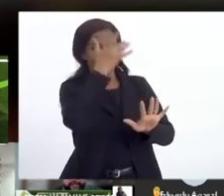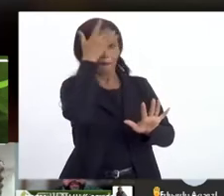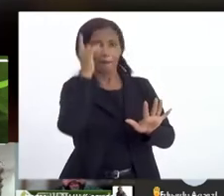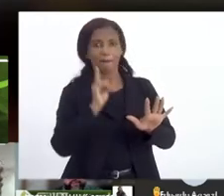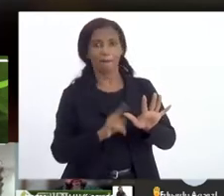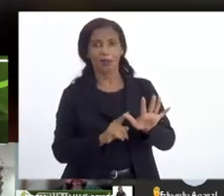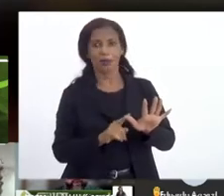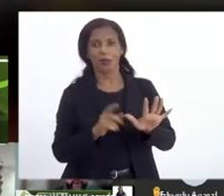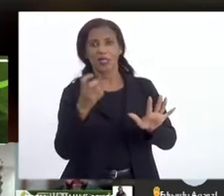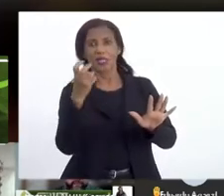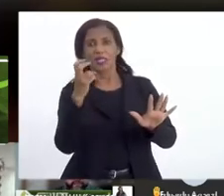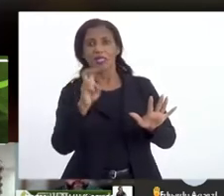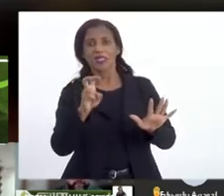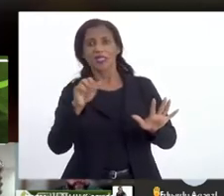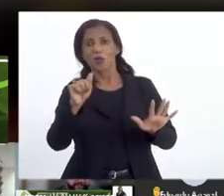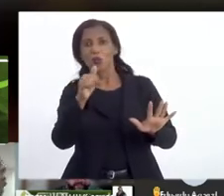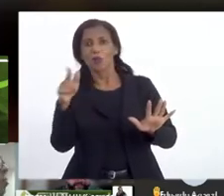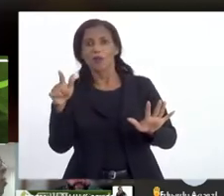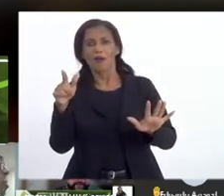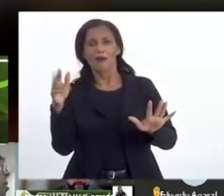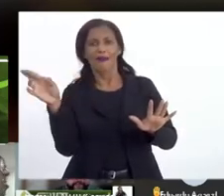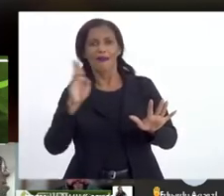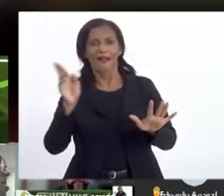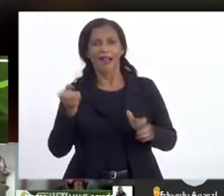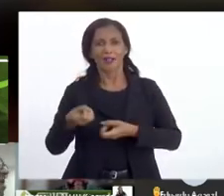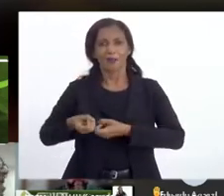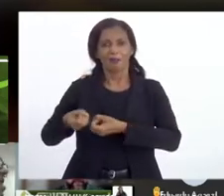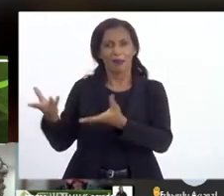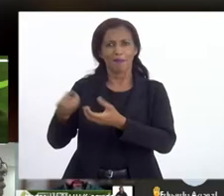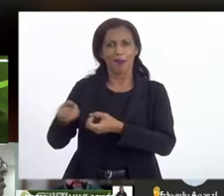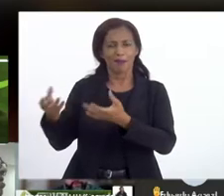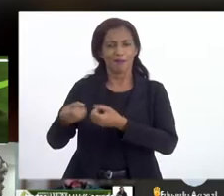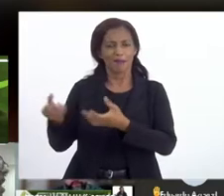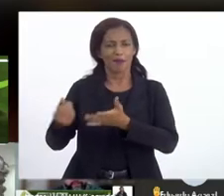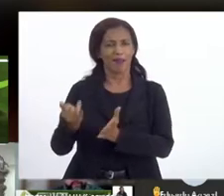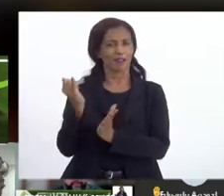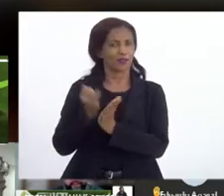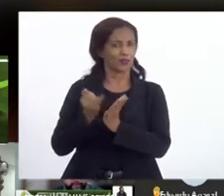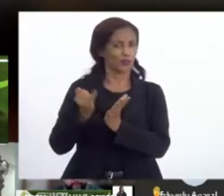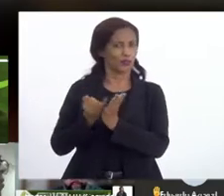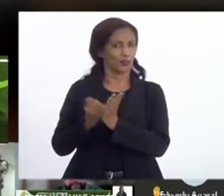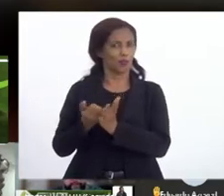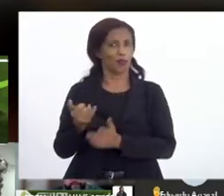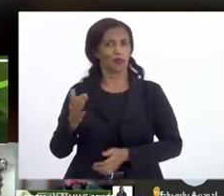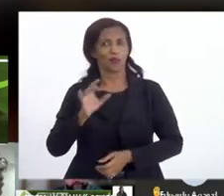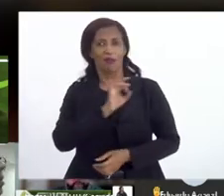gera R$5 mil de receita na região. Então, cada 1.000 passageiros que você traz para